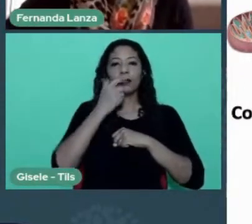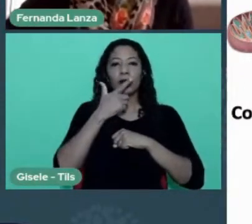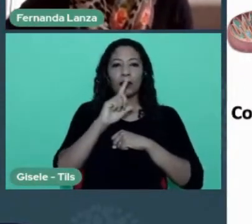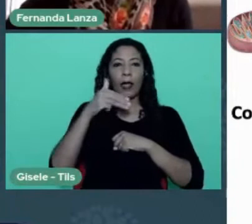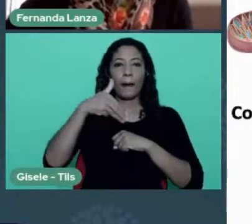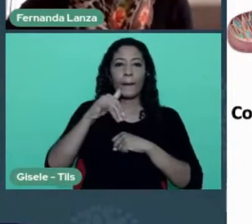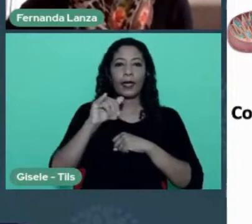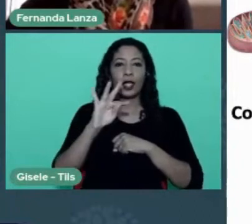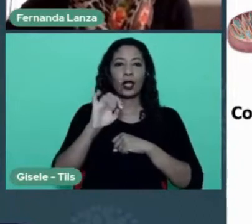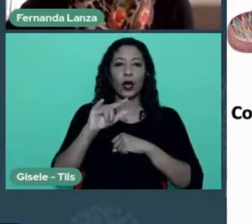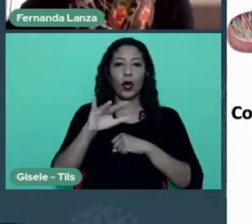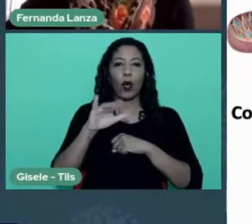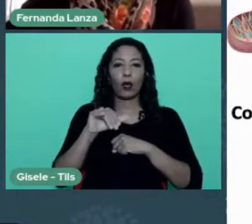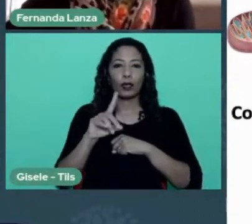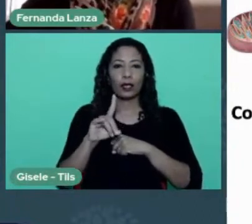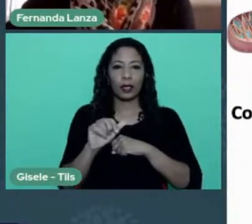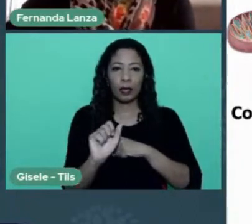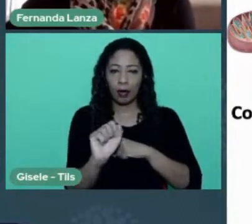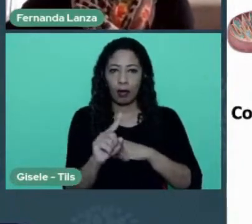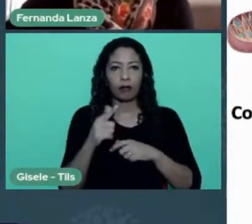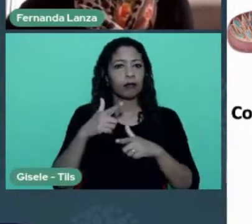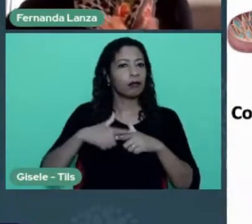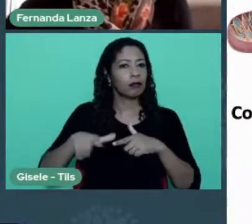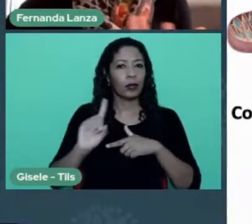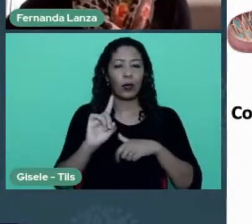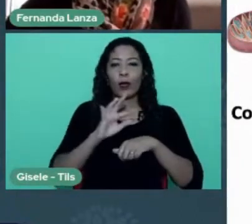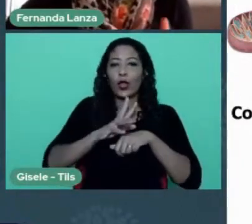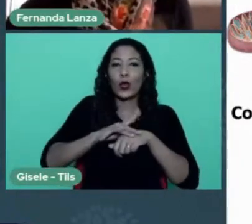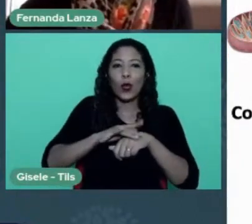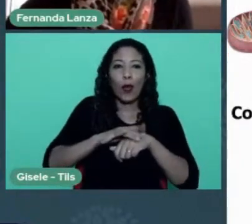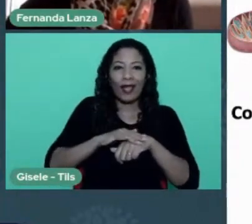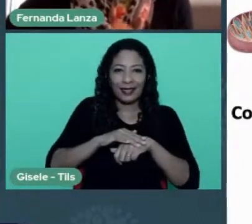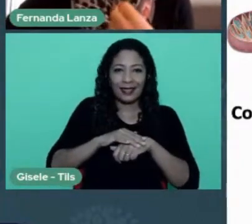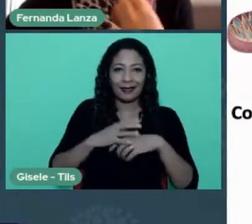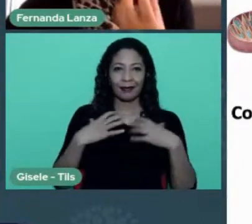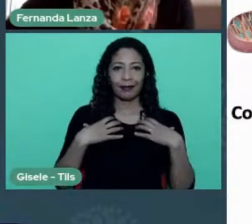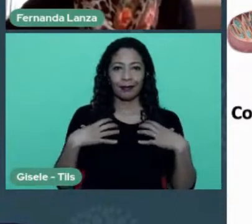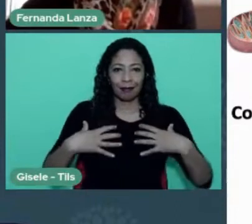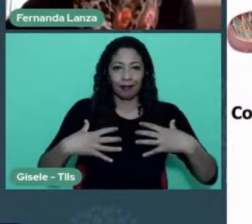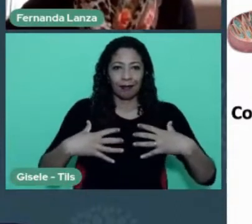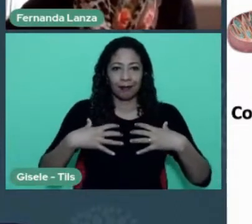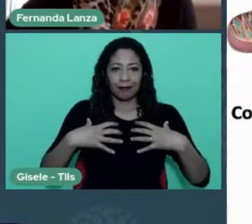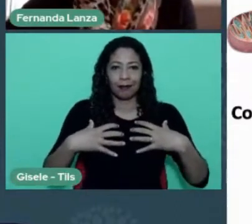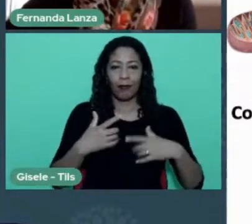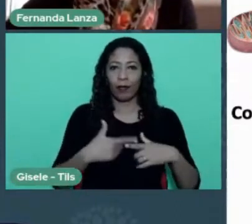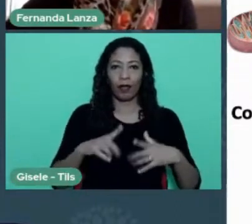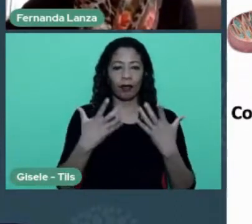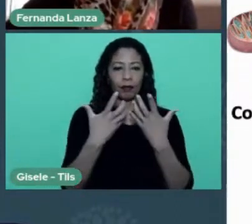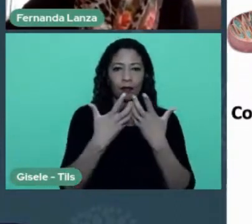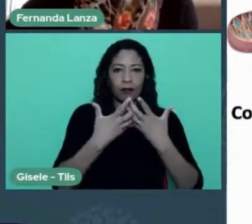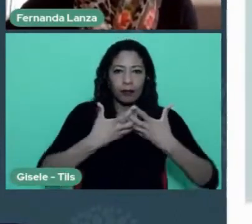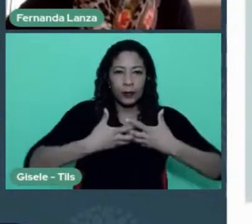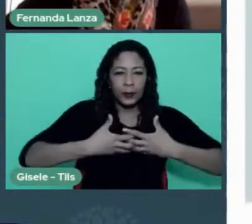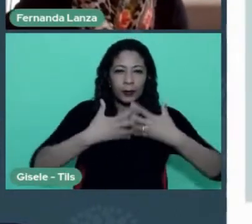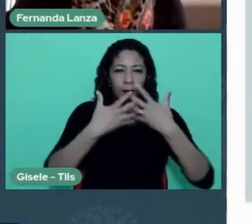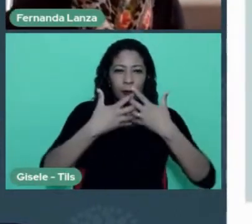uma doença crônica no pulmão, as outras engrenagens conseguem fazer com que o indivíduo tenha menos falta de ar